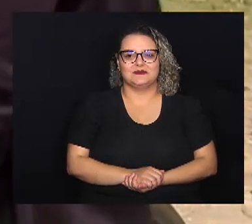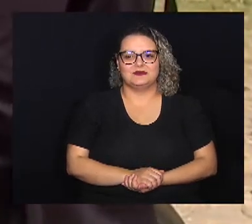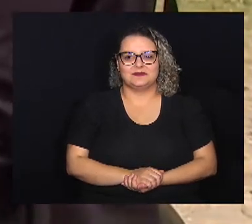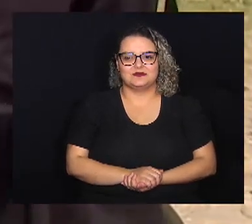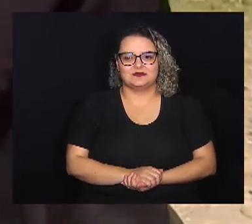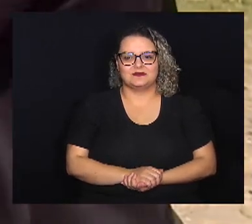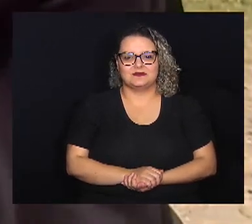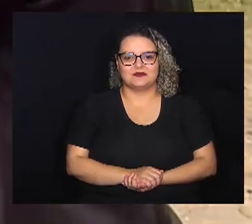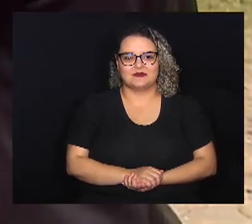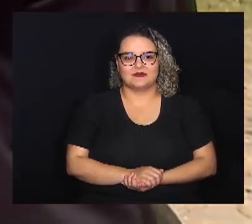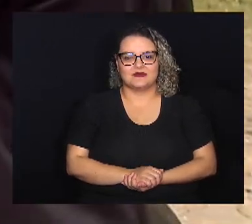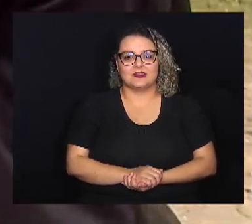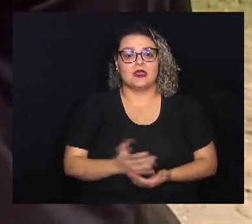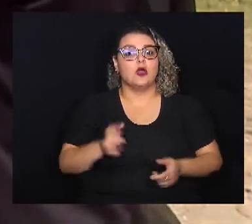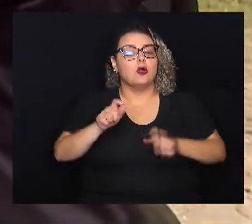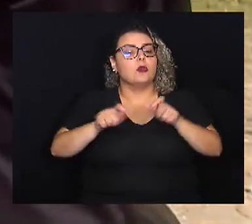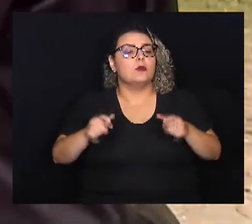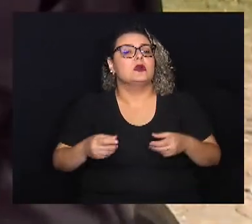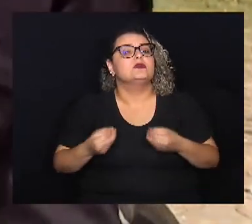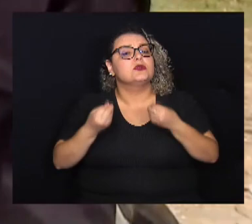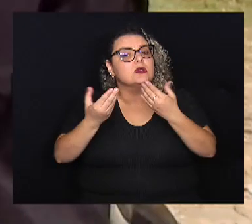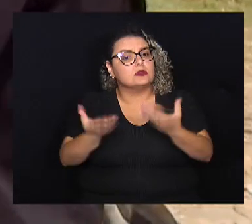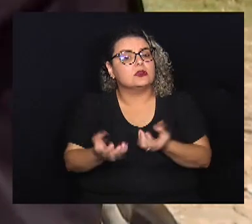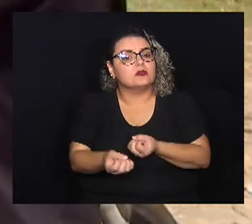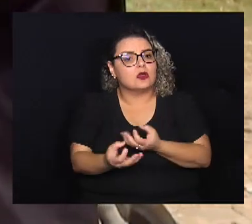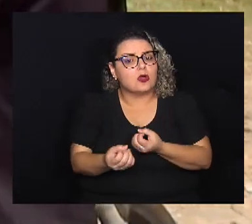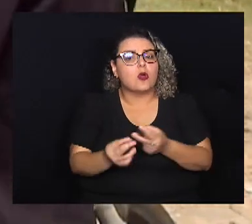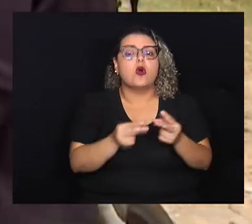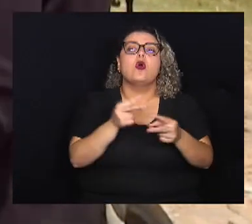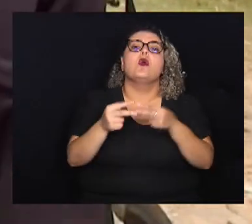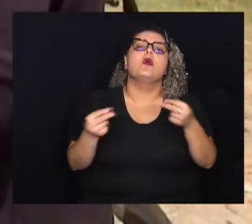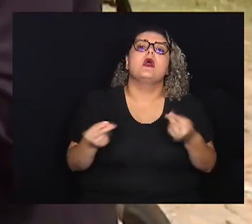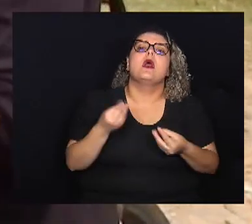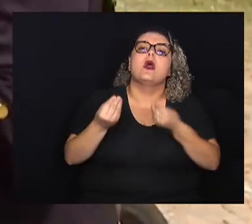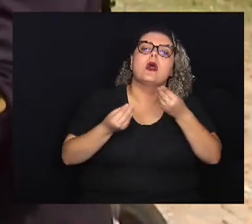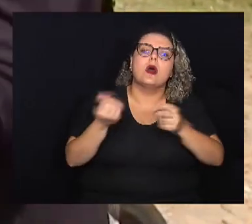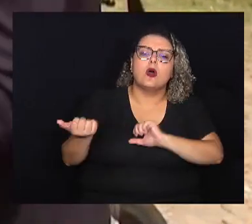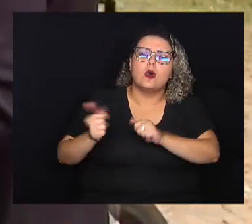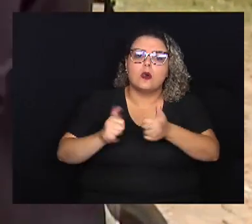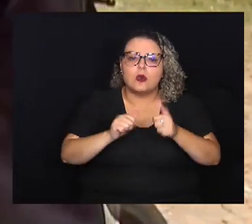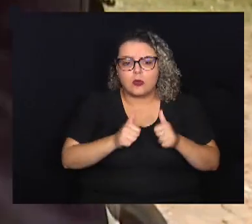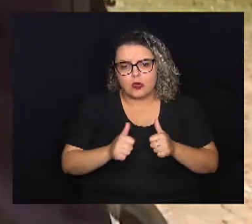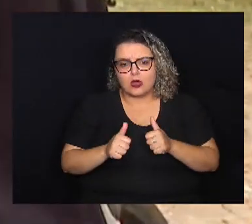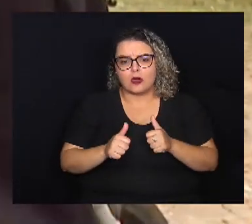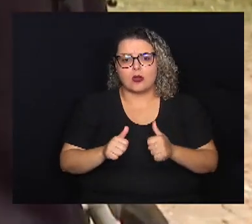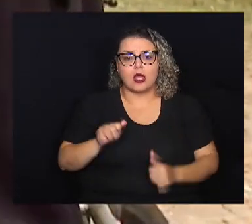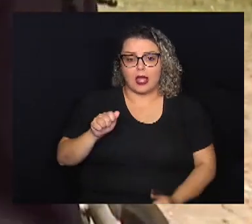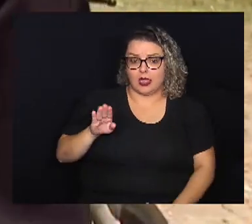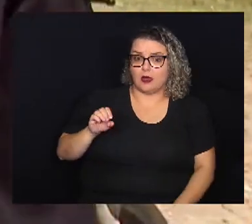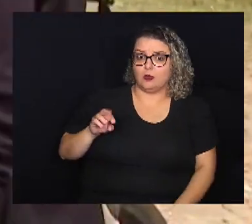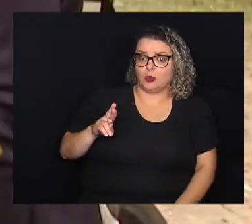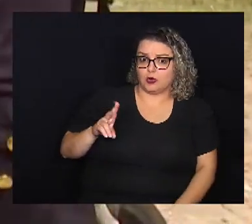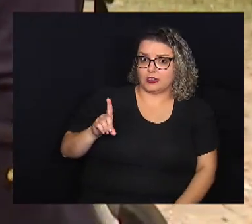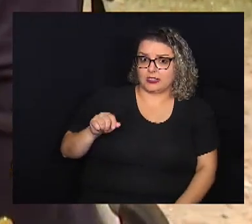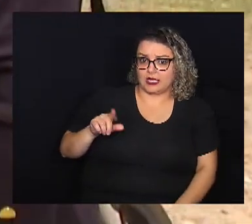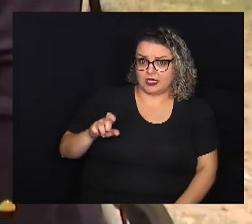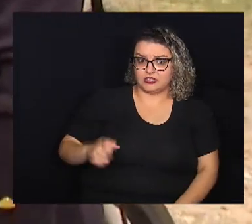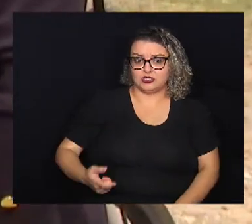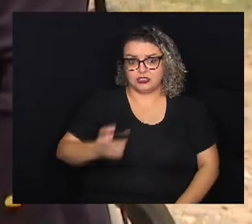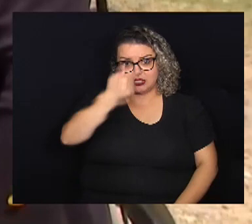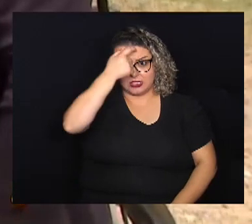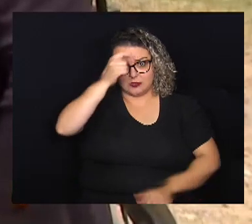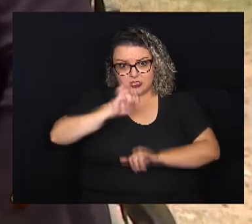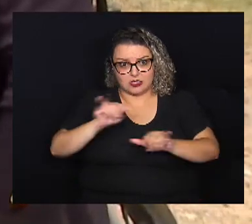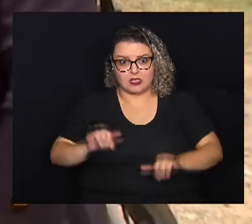Dado pelo pessoal aí, trazendo pra você, é um presentinho, né? Como é que você avalia essa abordagem e a campanha de conscientização?